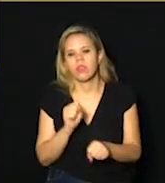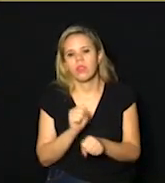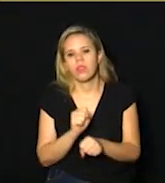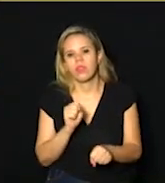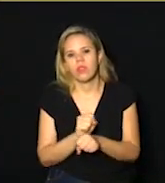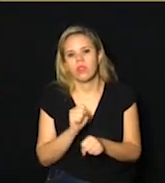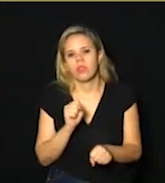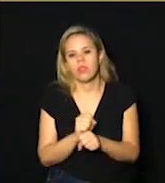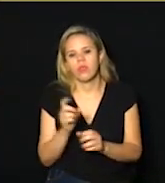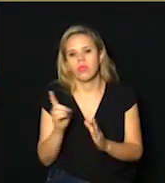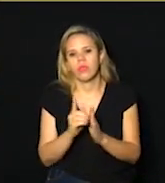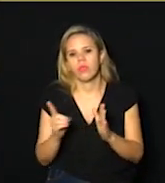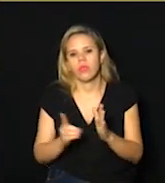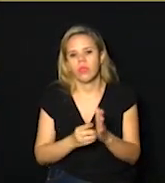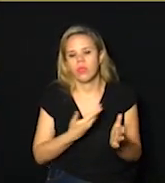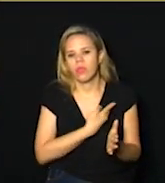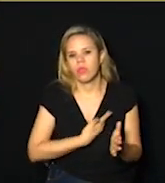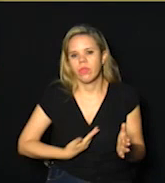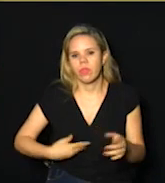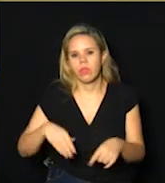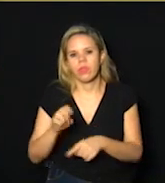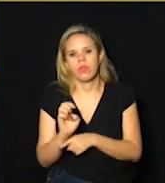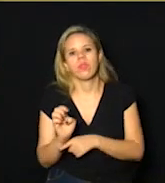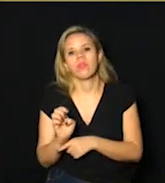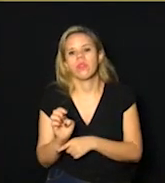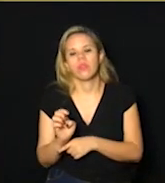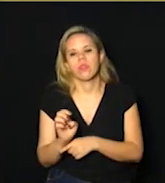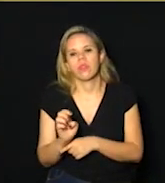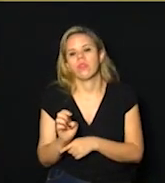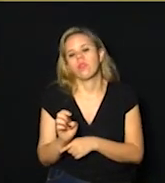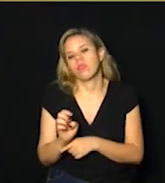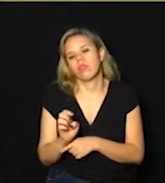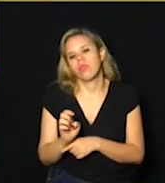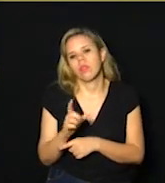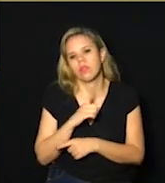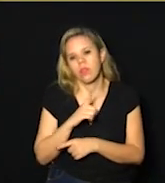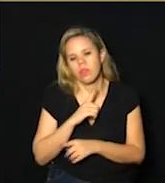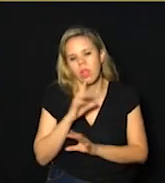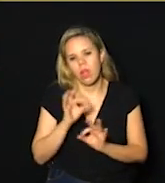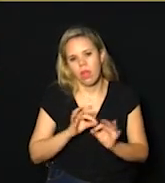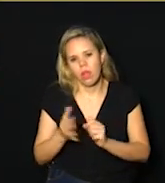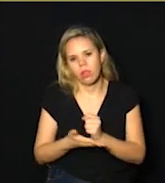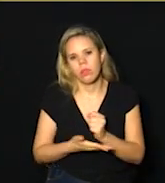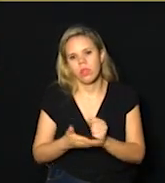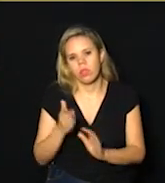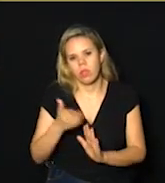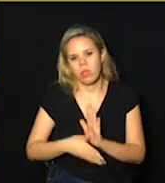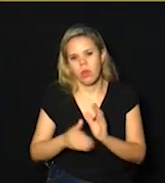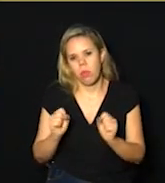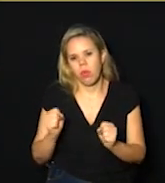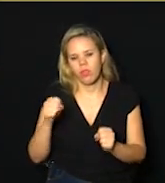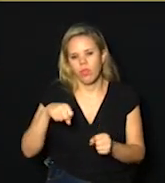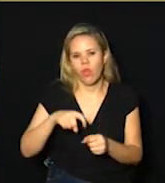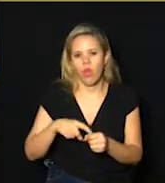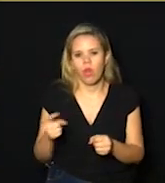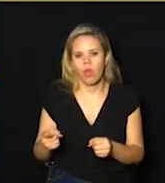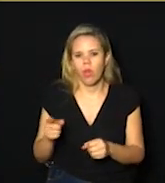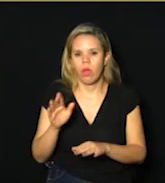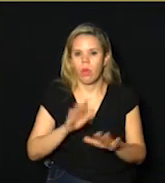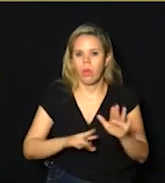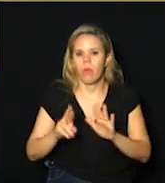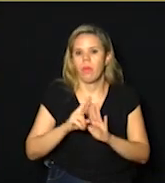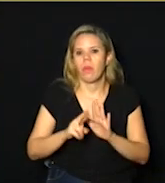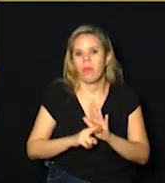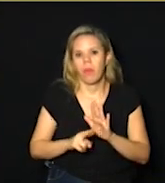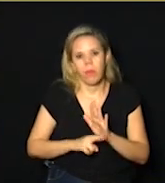o decreto do governo do estado, que ali tem a regulamentação, né? Tem que voltar com muito